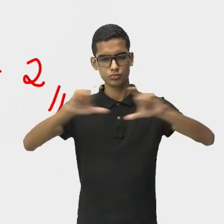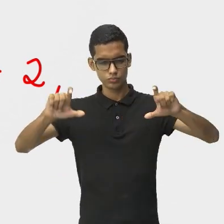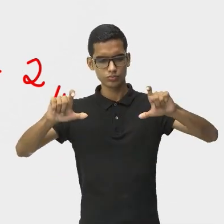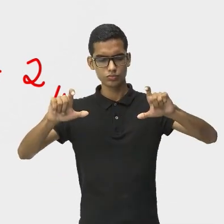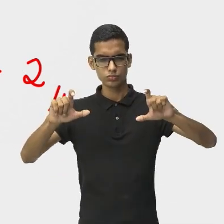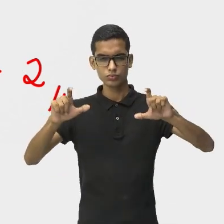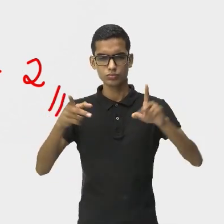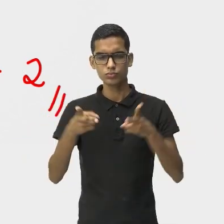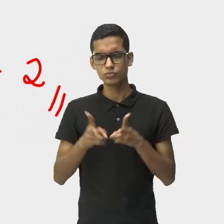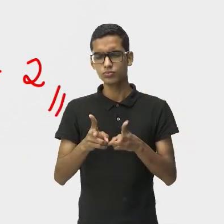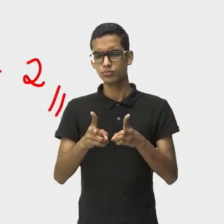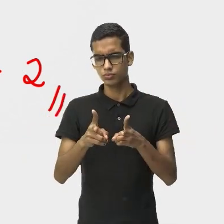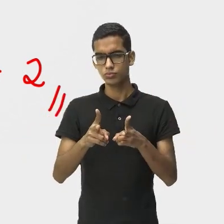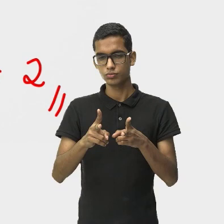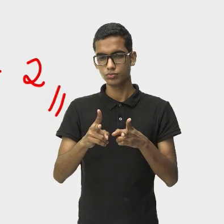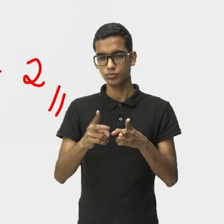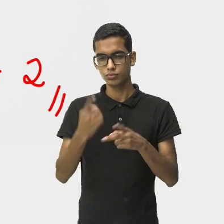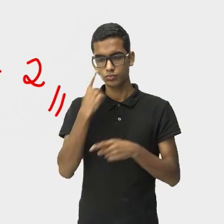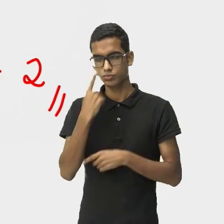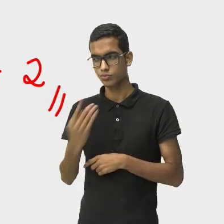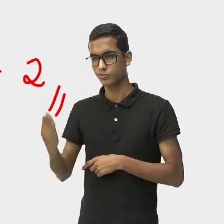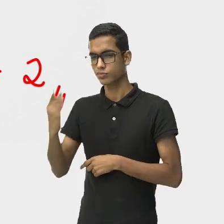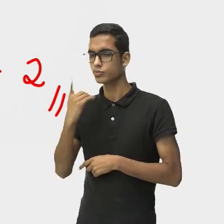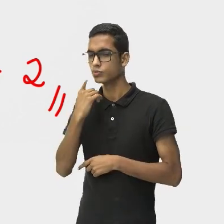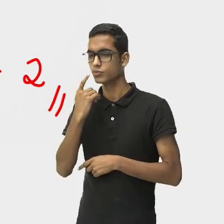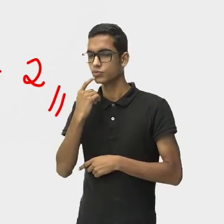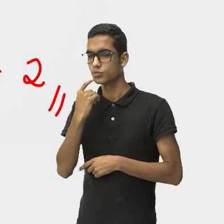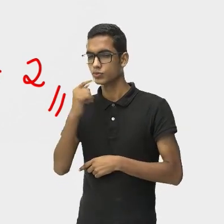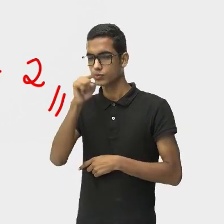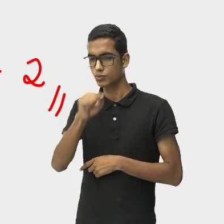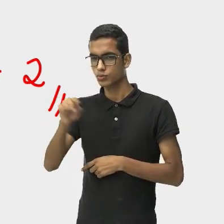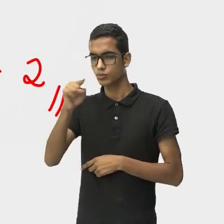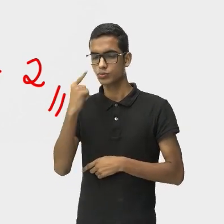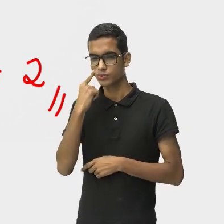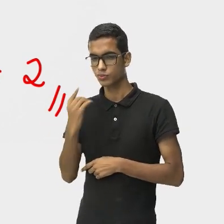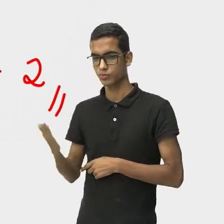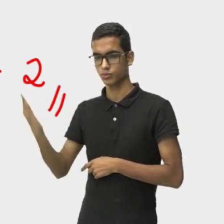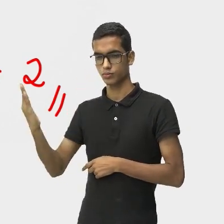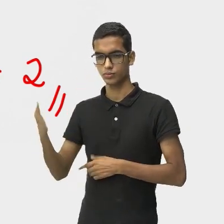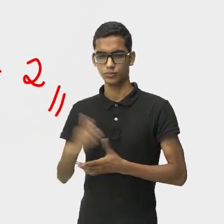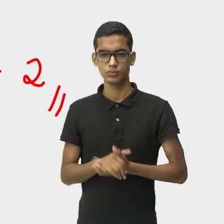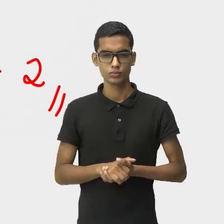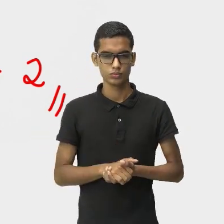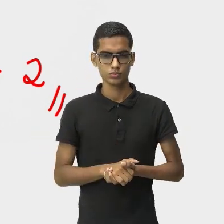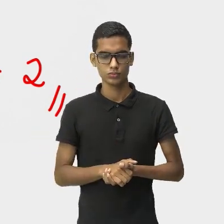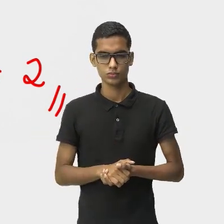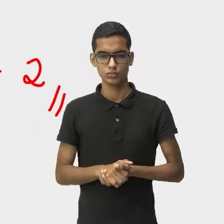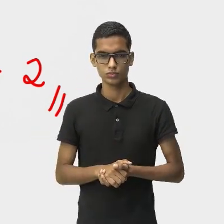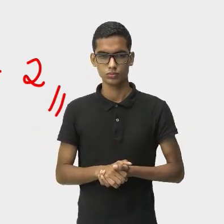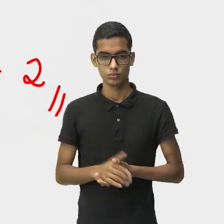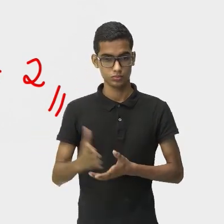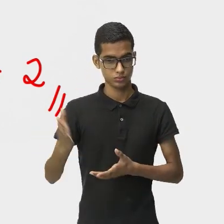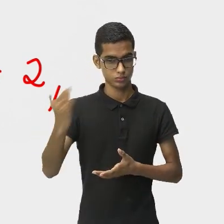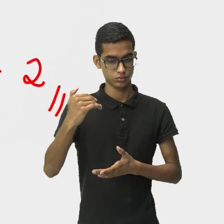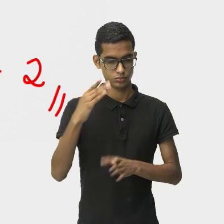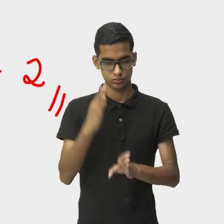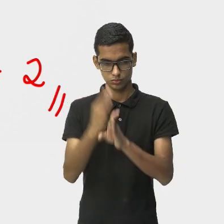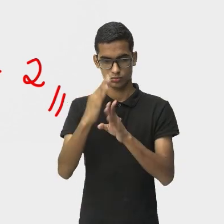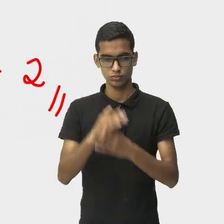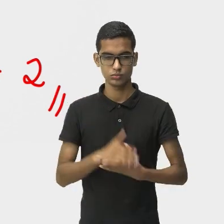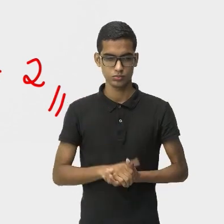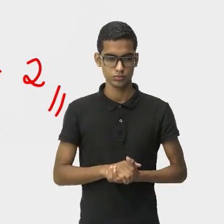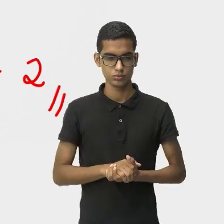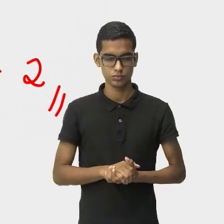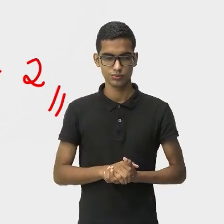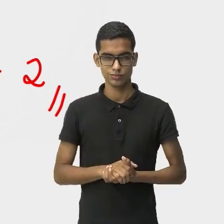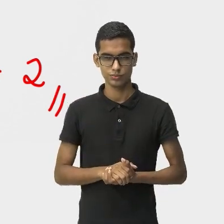fórmula aqui. O que vai mudar, pessoal, é só esse sinal aqui, ó, que vai ser negativo agora. Vamos lá, então? Ó, x2